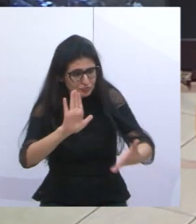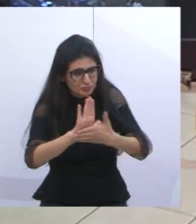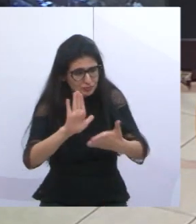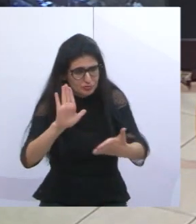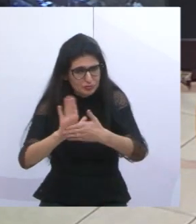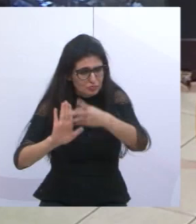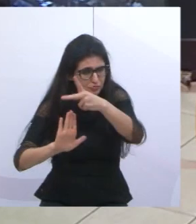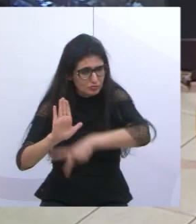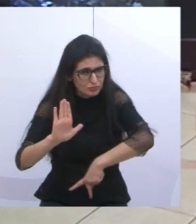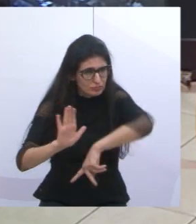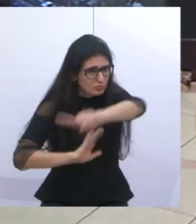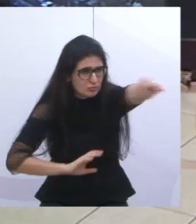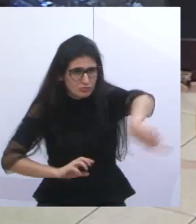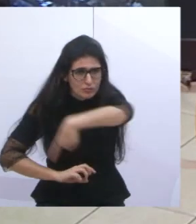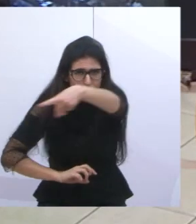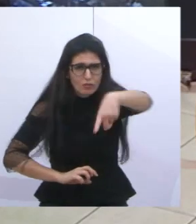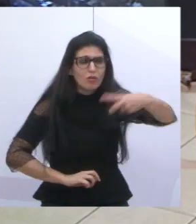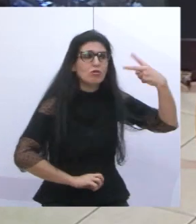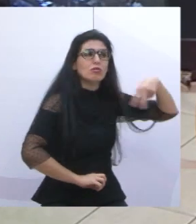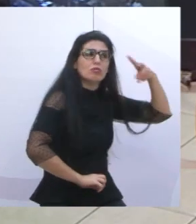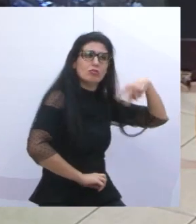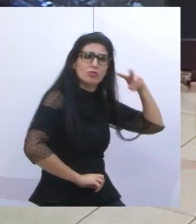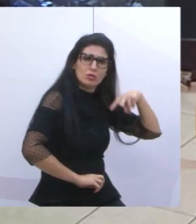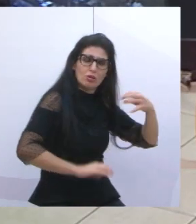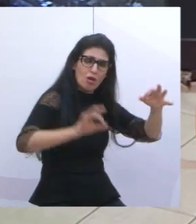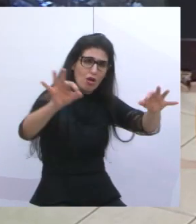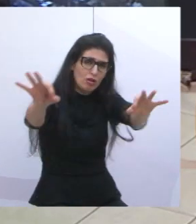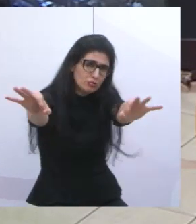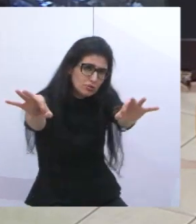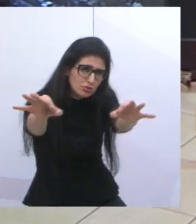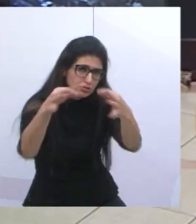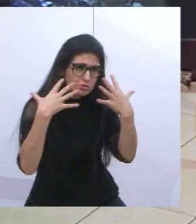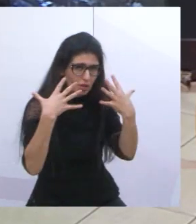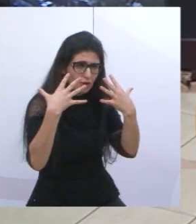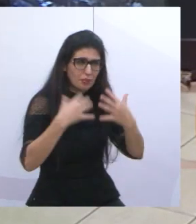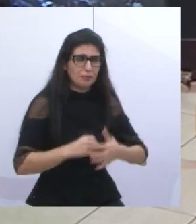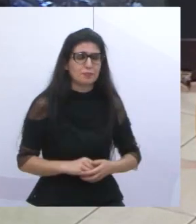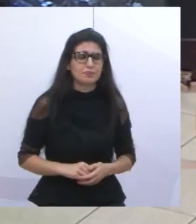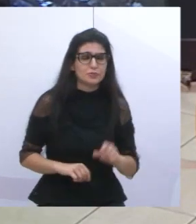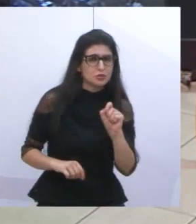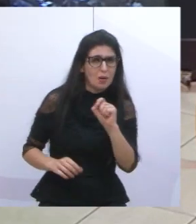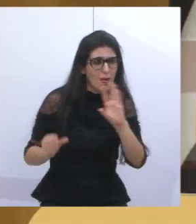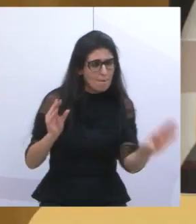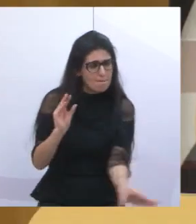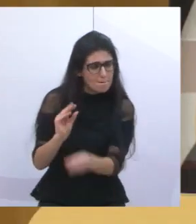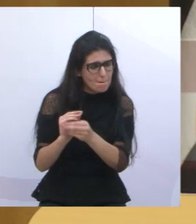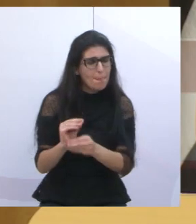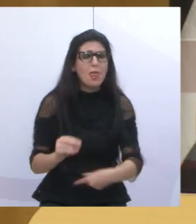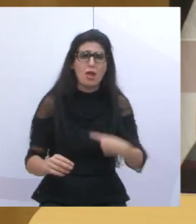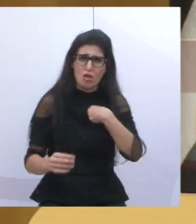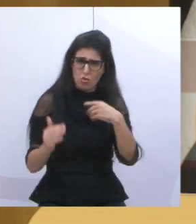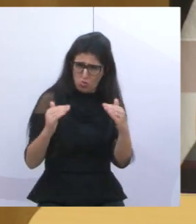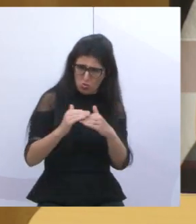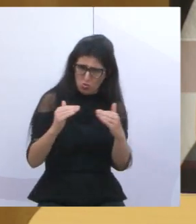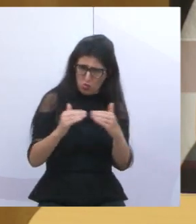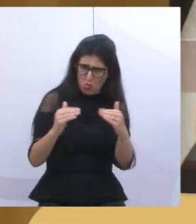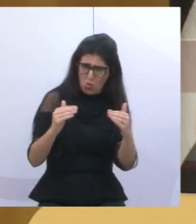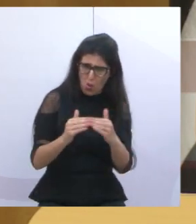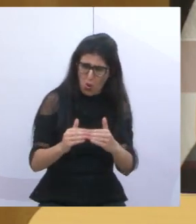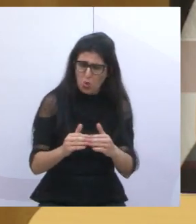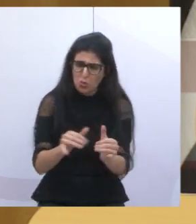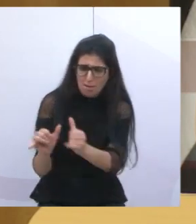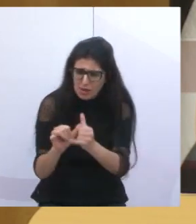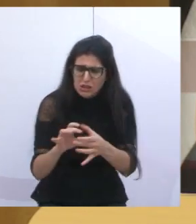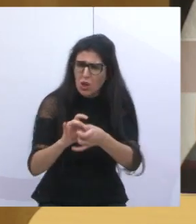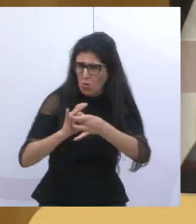que os vereadores tivessem essa atenção, que essa emenda, eu concordo com a remissão, mas